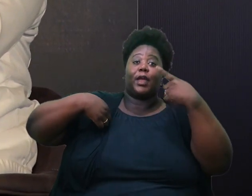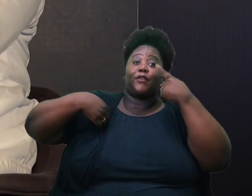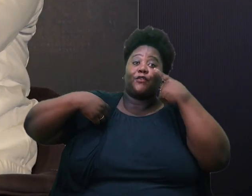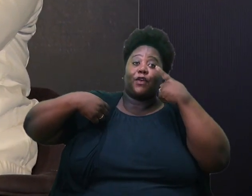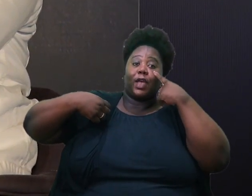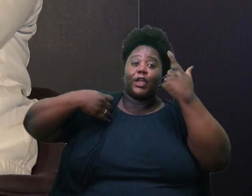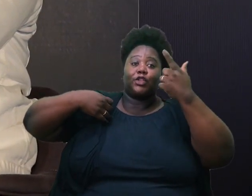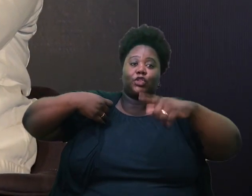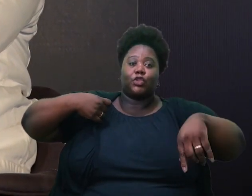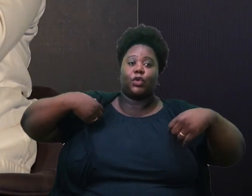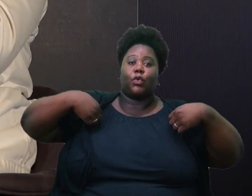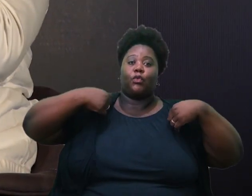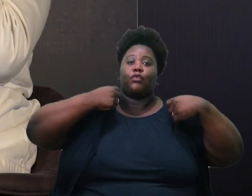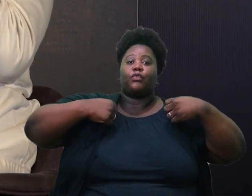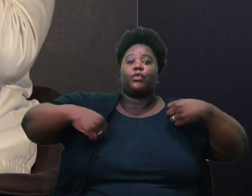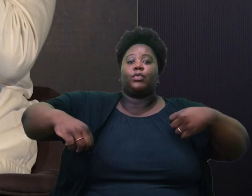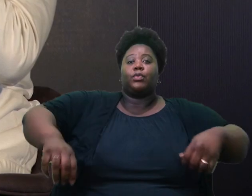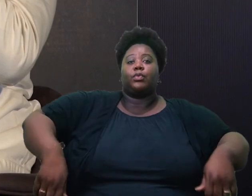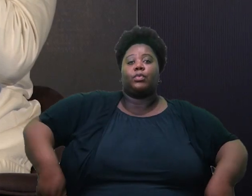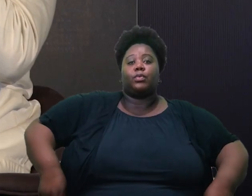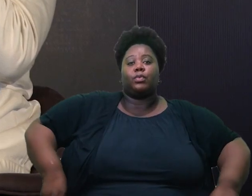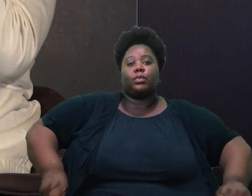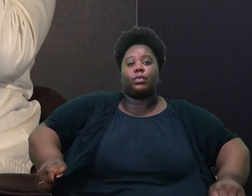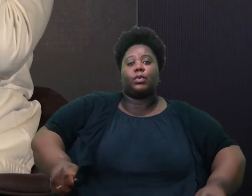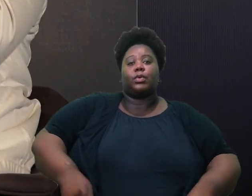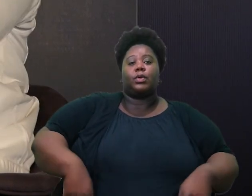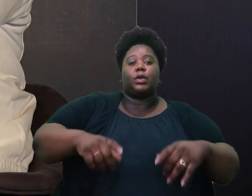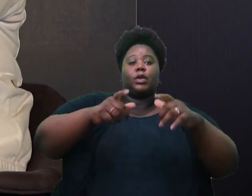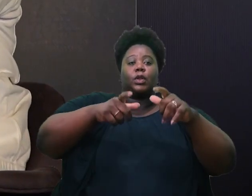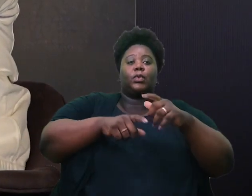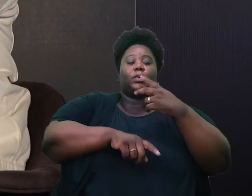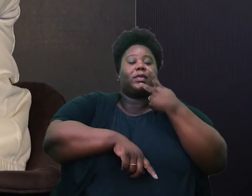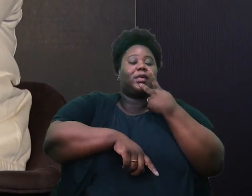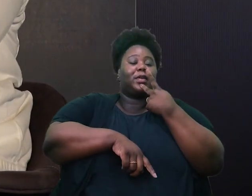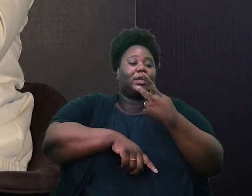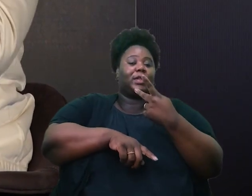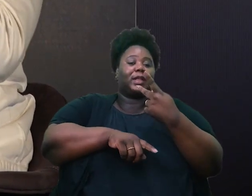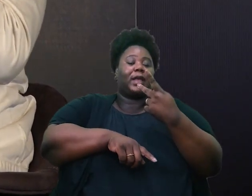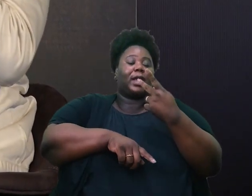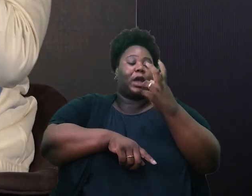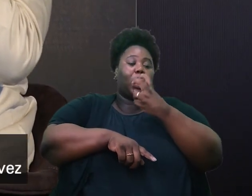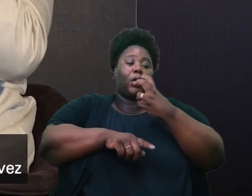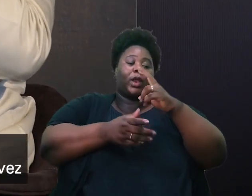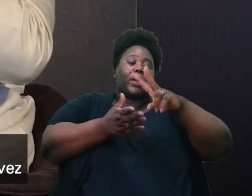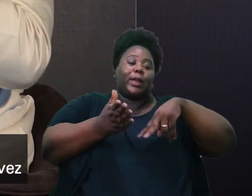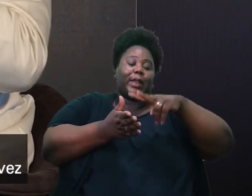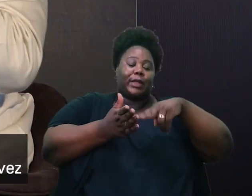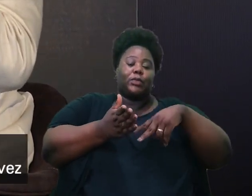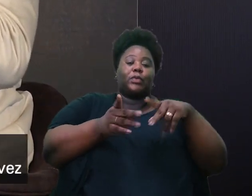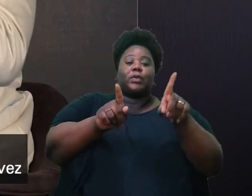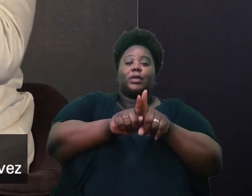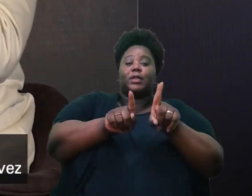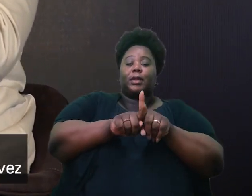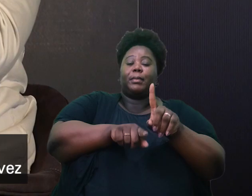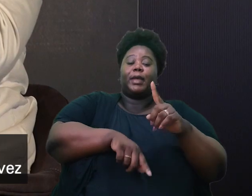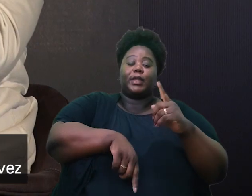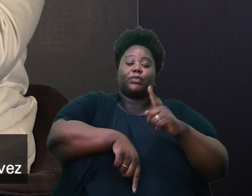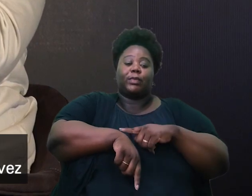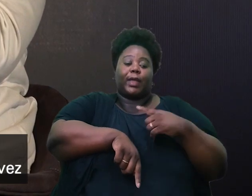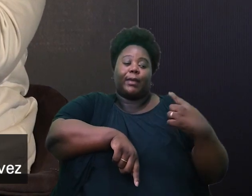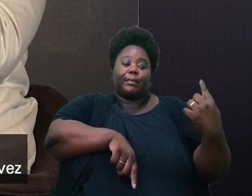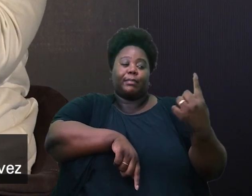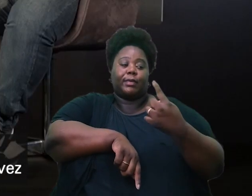revendo lugares, né, como o lugar da oralitura, como o lugar do tempo